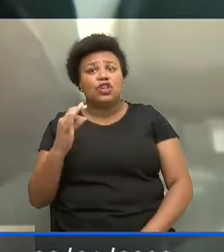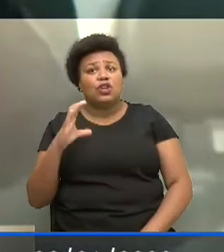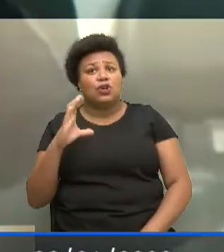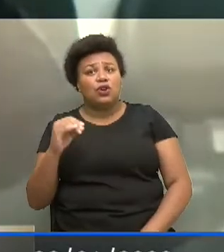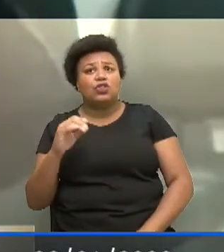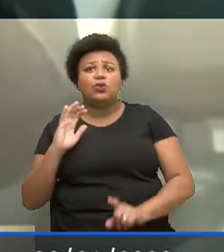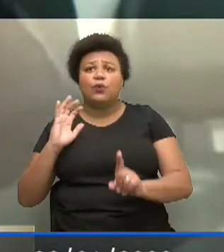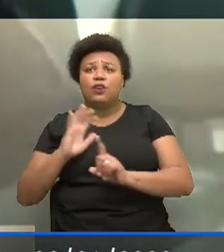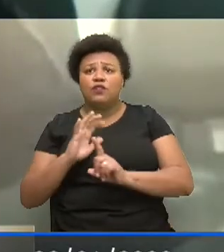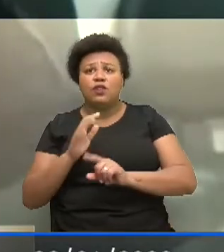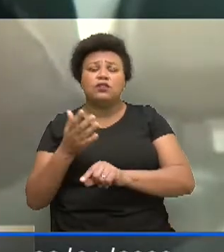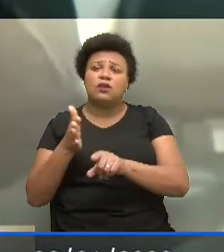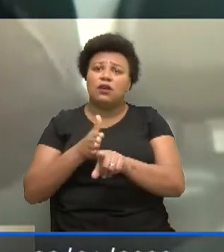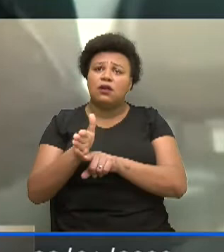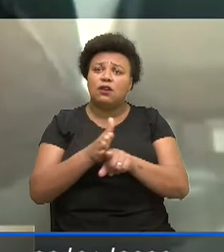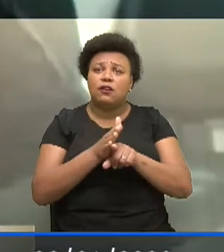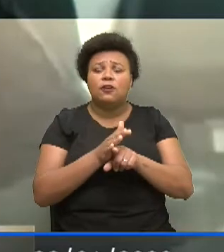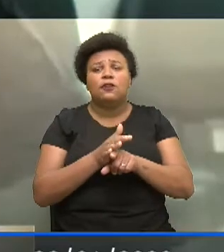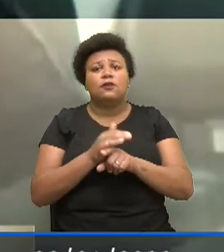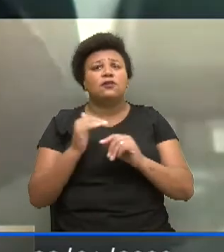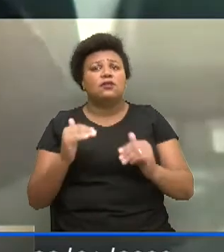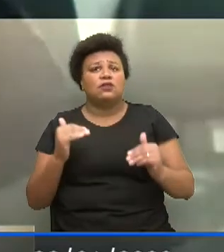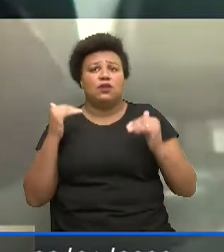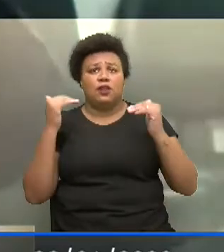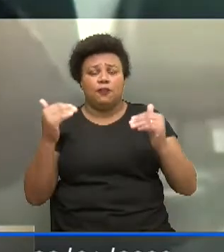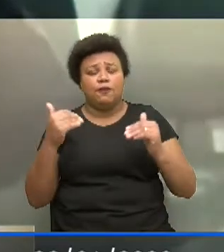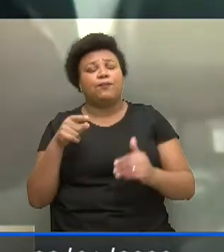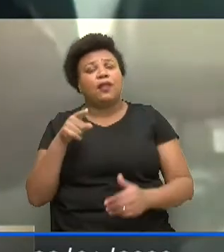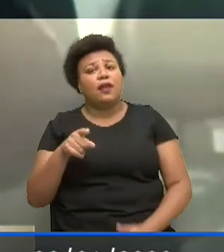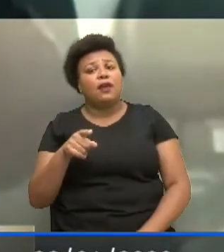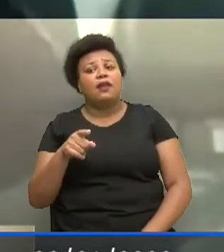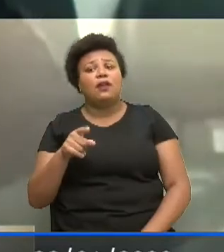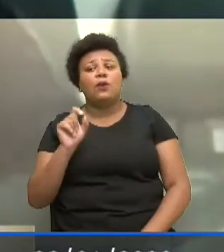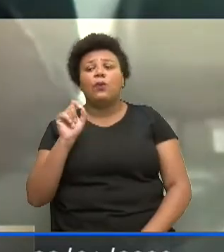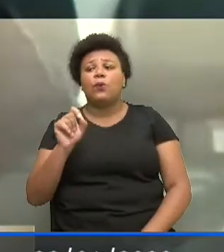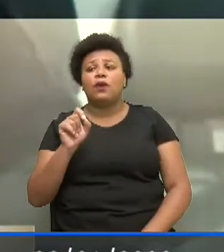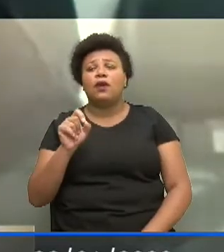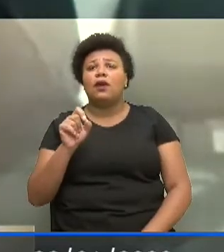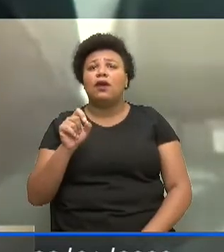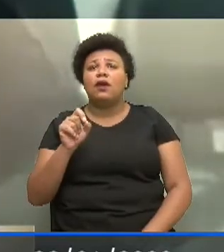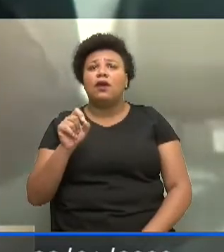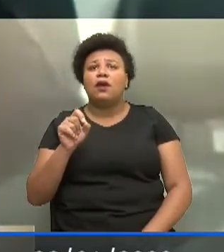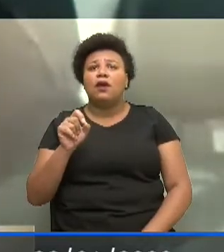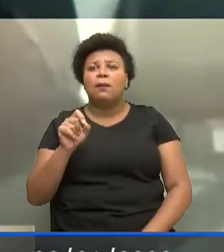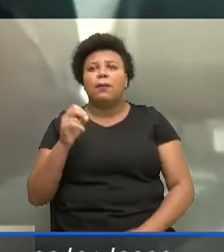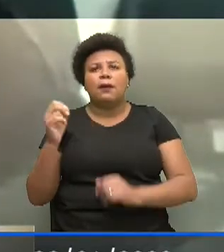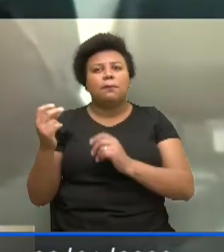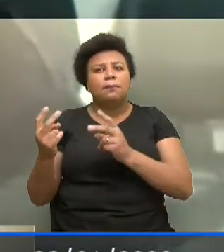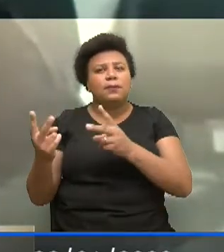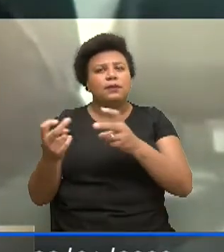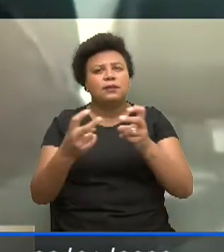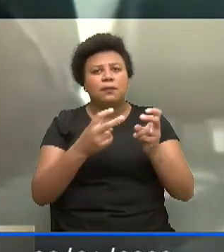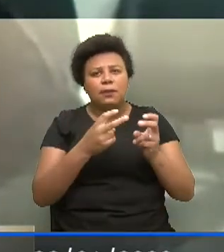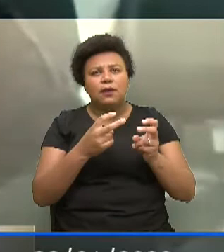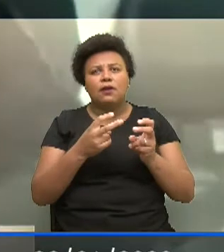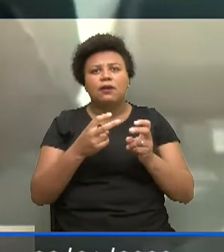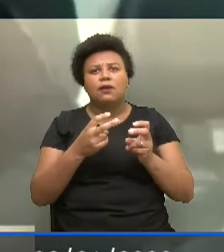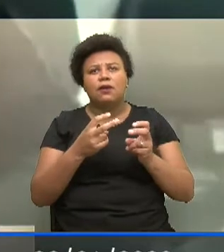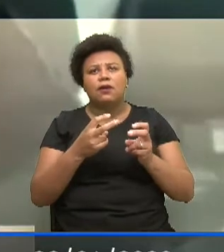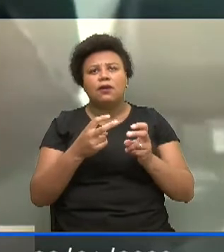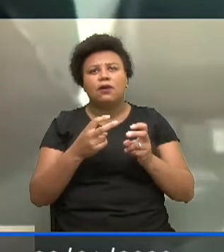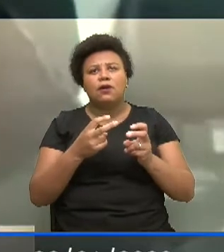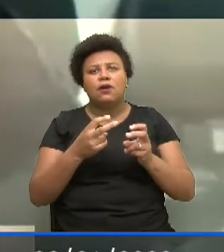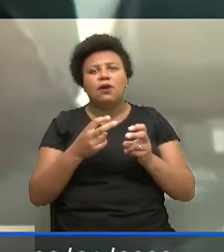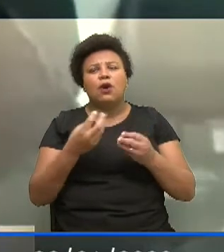numa investigação deste nível, né? Ele serve, a princípio, para a gente identificar se com